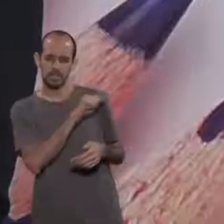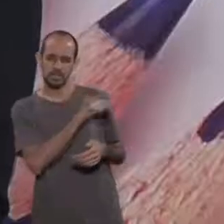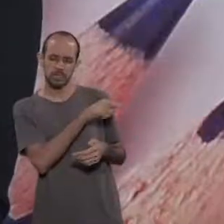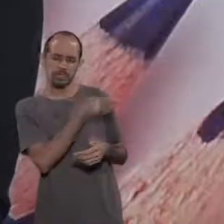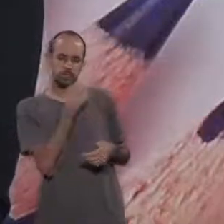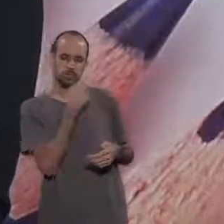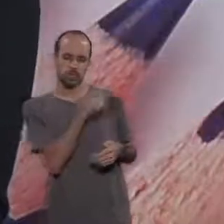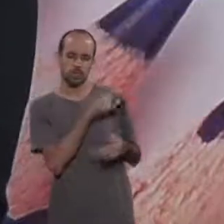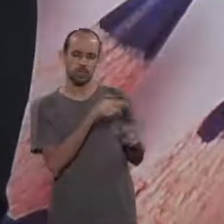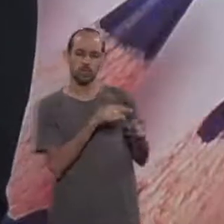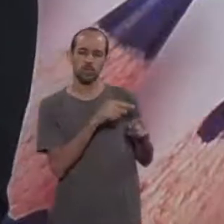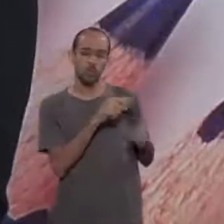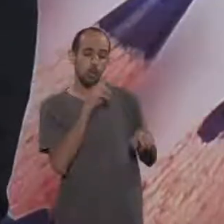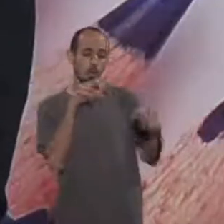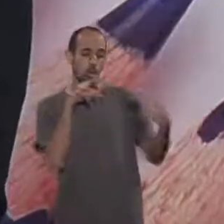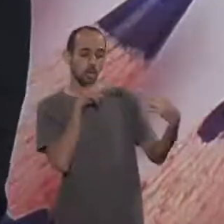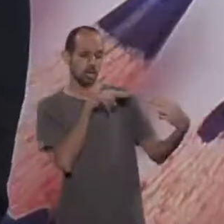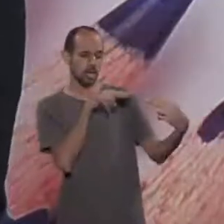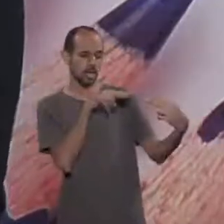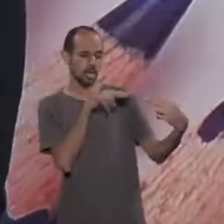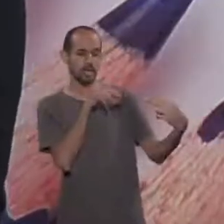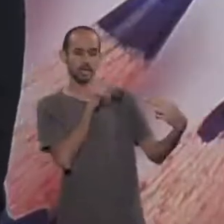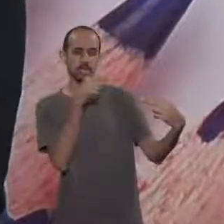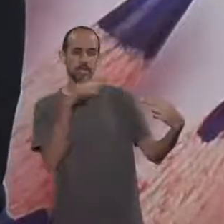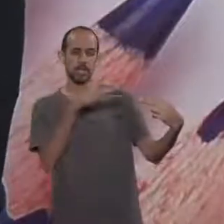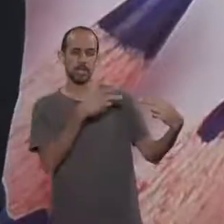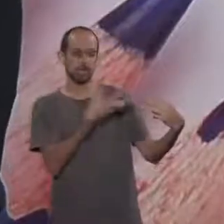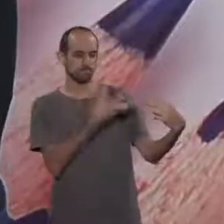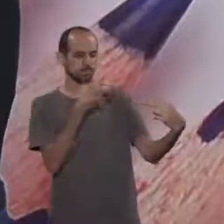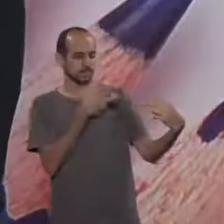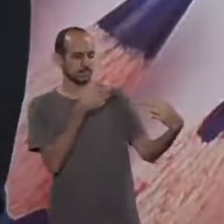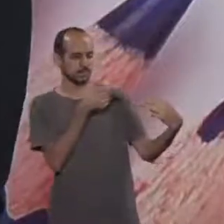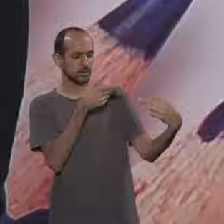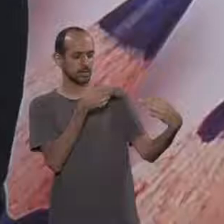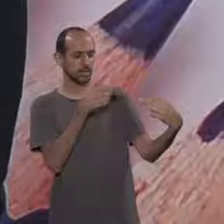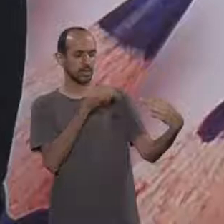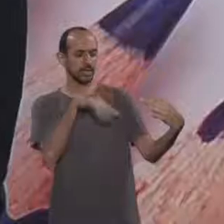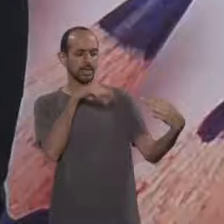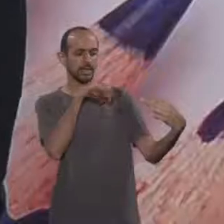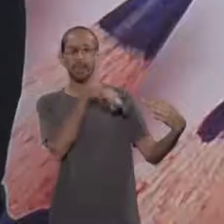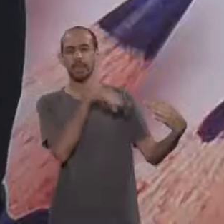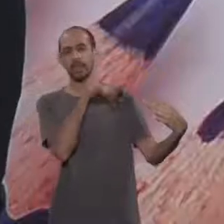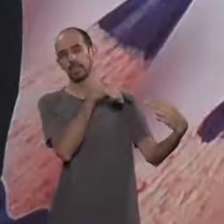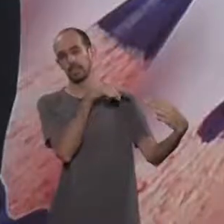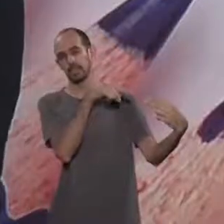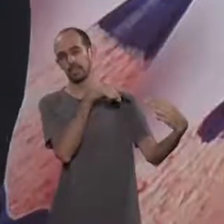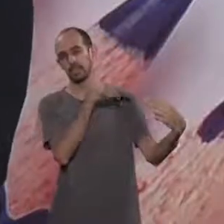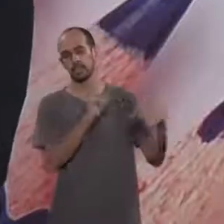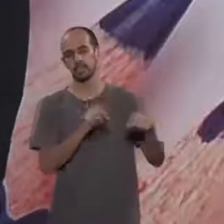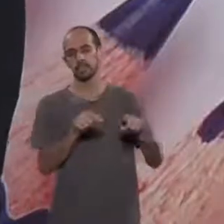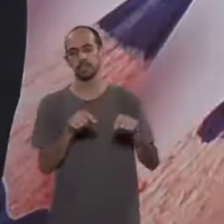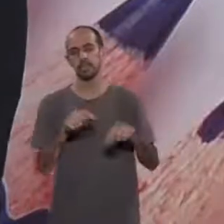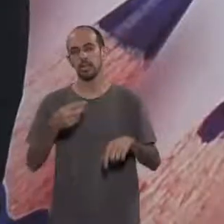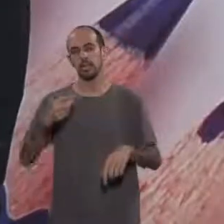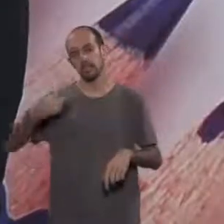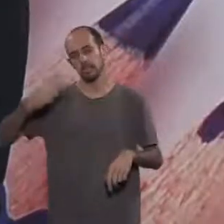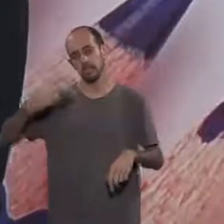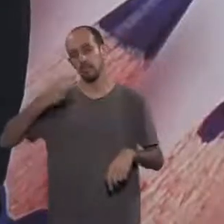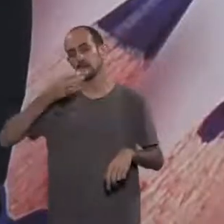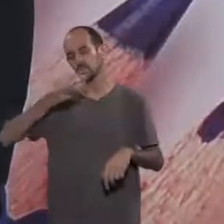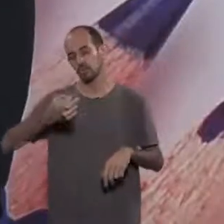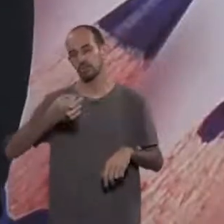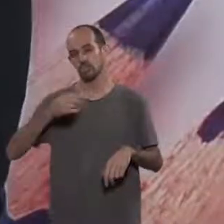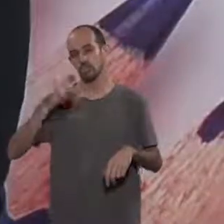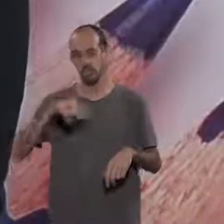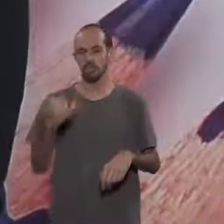né? Dayana também falou isso, escutar esse aluno, ver quem é esse aluno. E a segunda dica, que eu acho